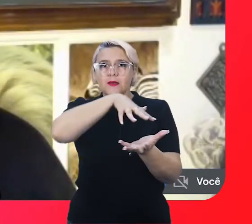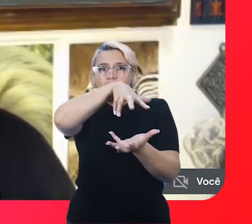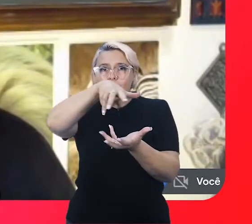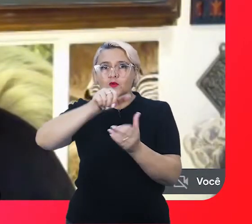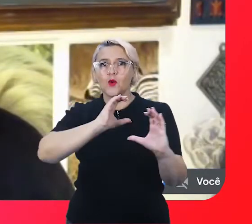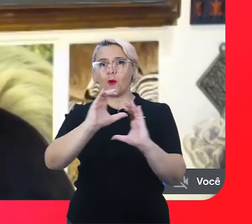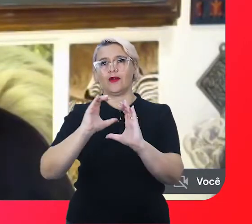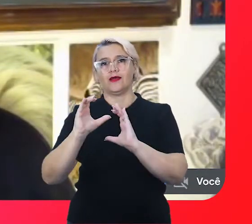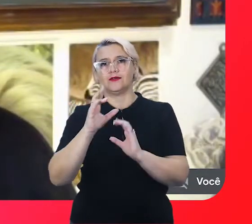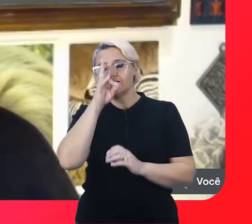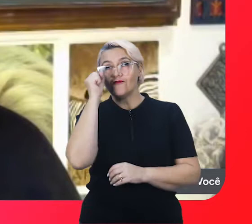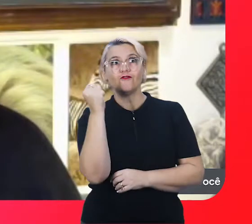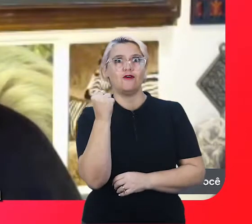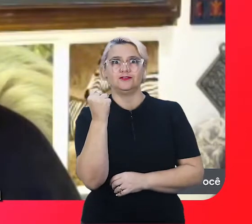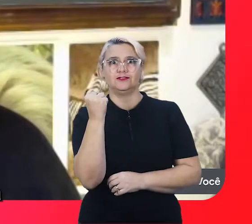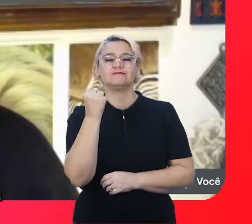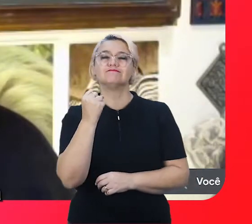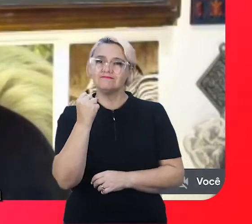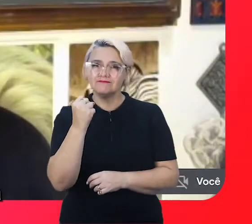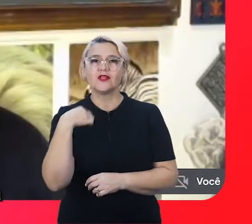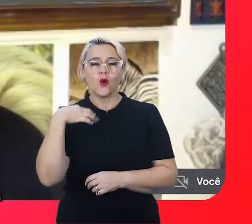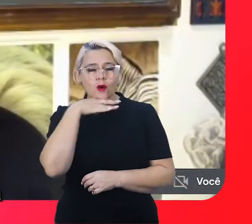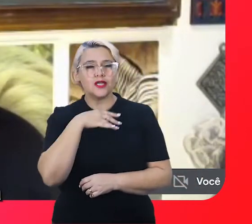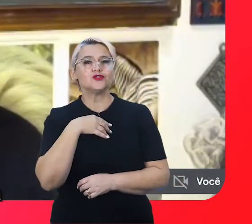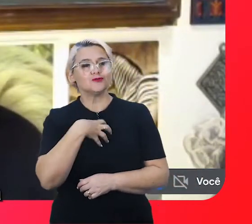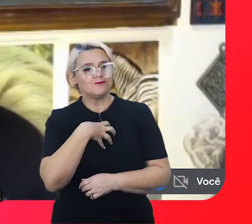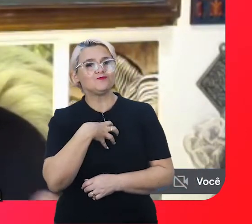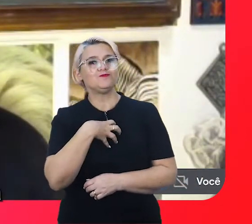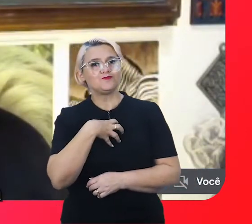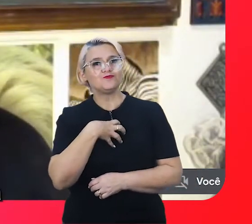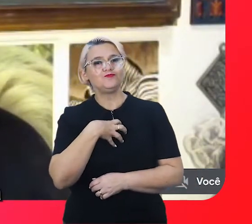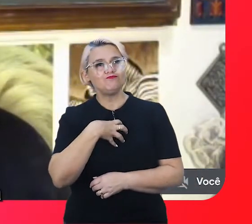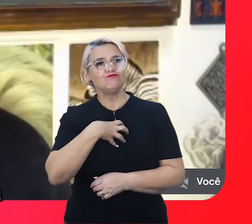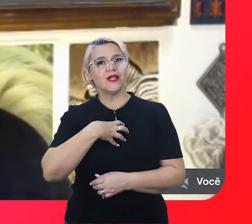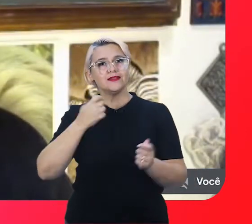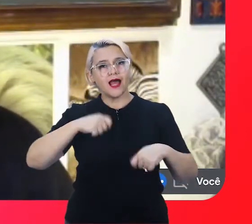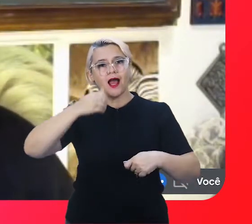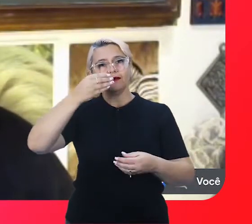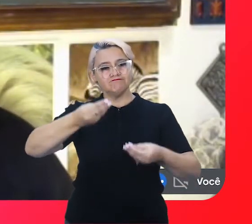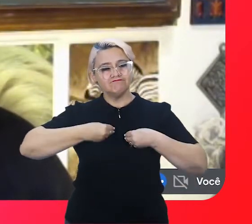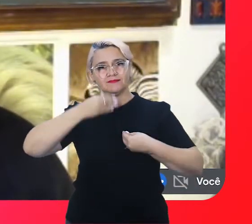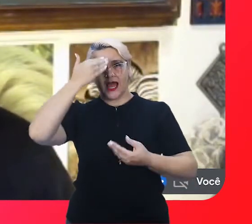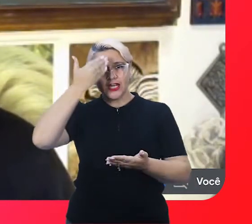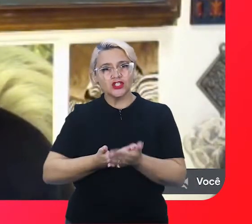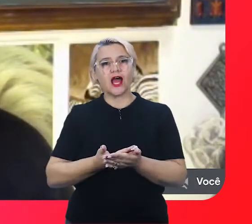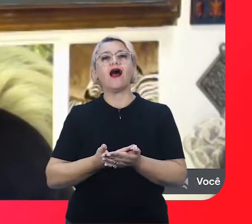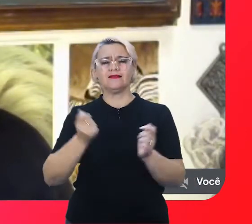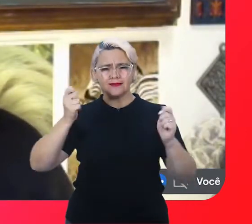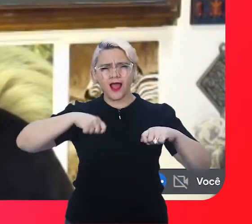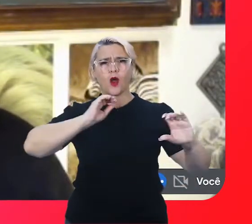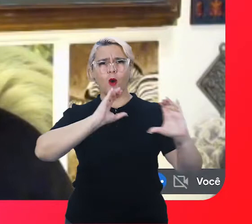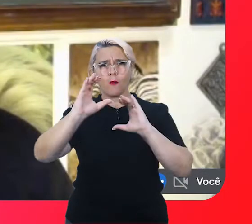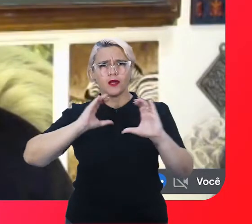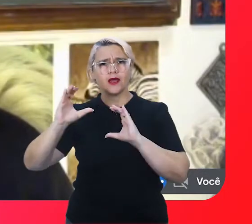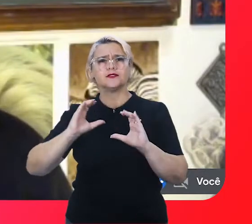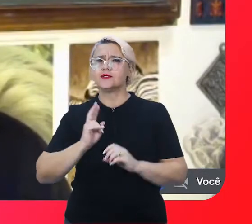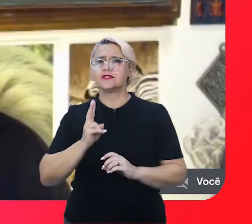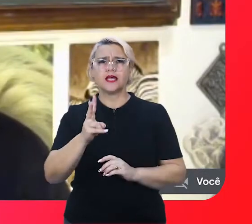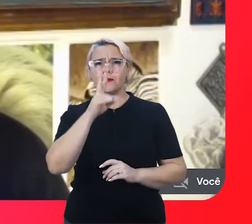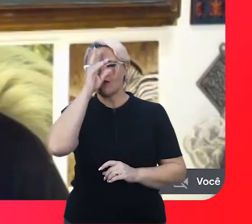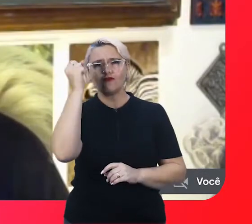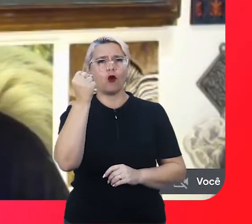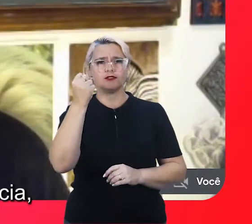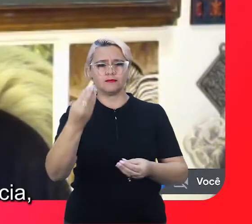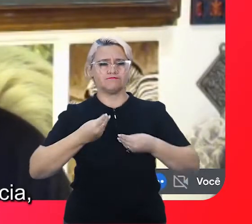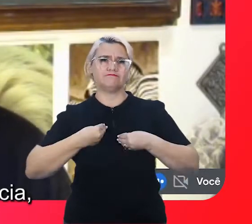tão forte que eu acho que ali eu ganhei autoconfiança e vi que a comunicação ia ser sempre uma força